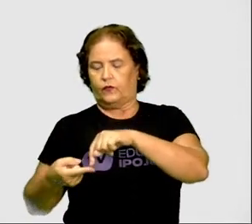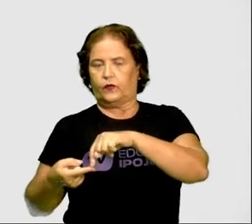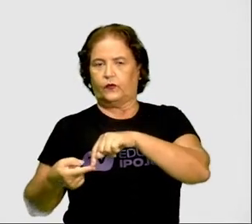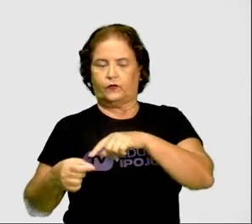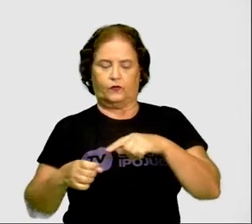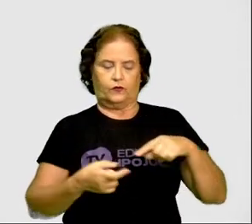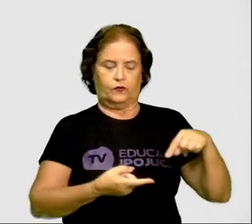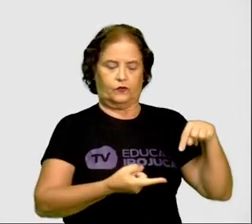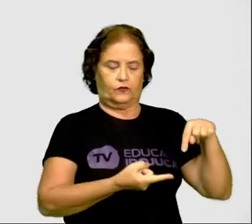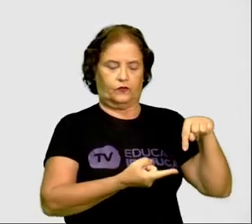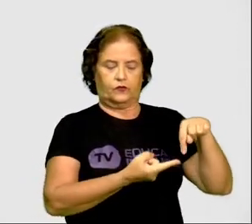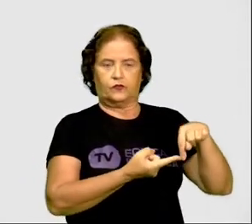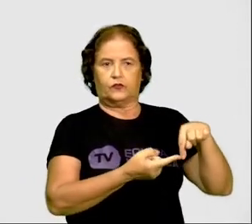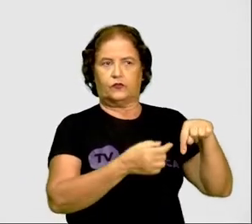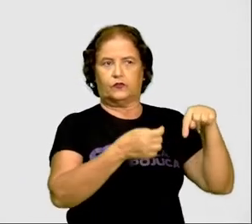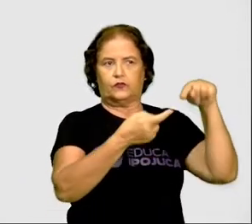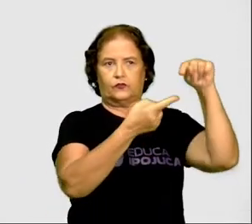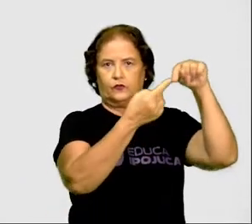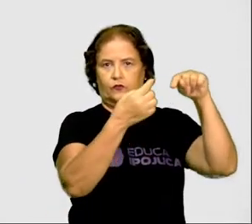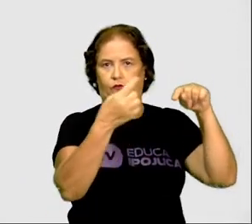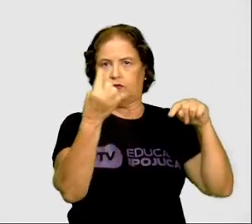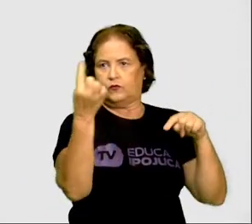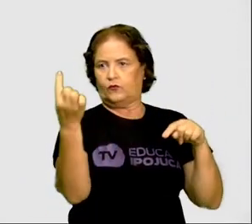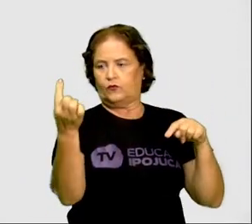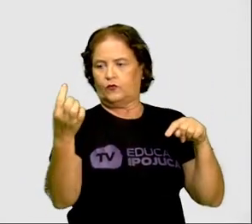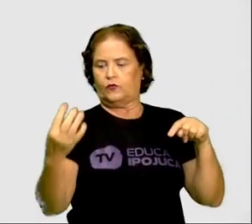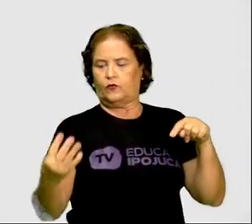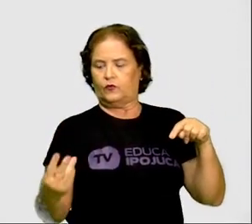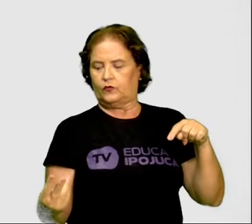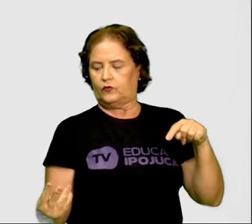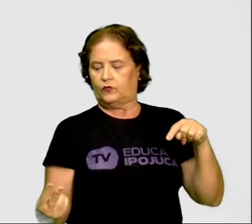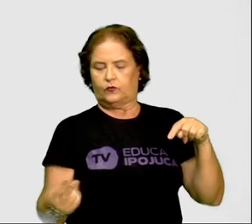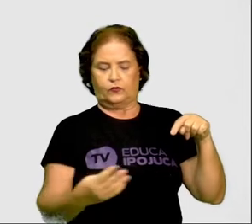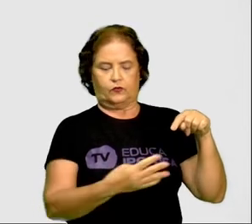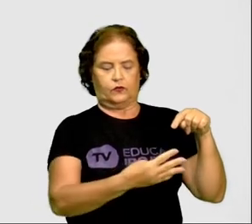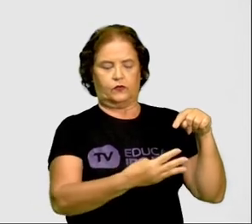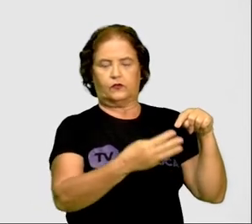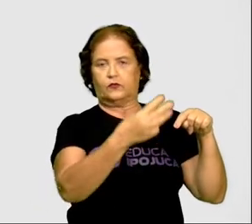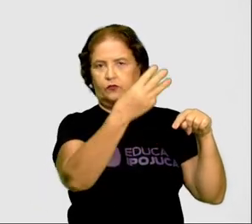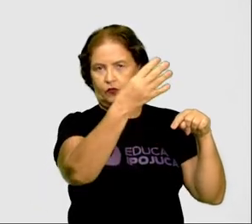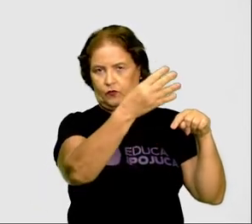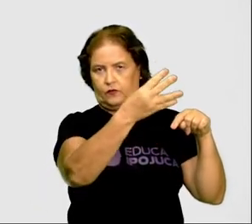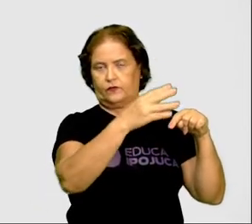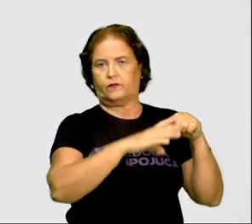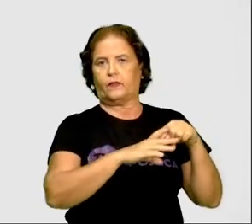1, 2, 3, 4. Quantos lados ele tem? Ele é formado por quantas retas?